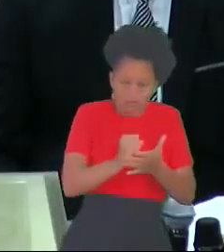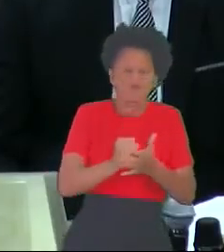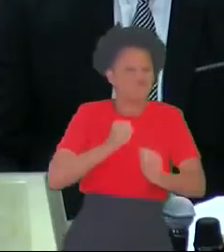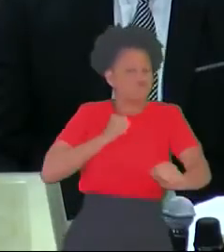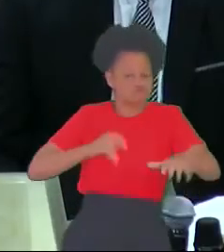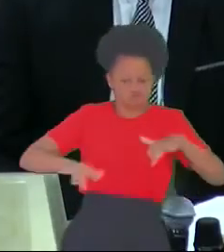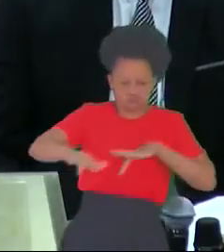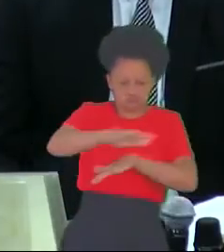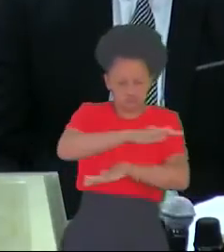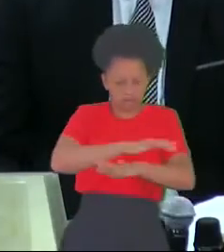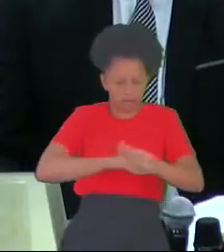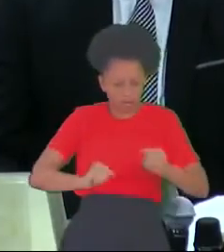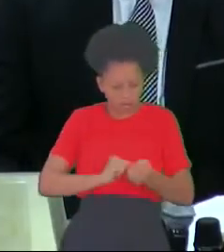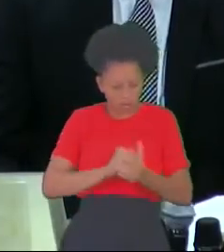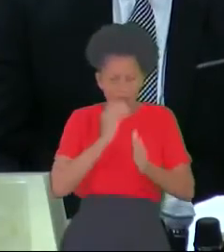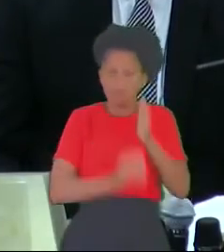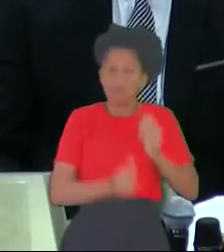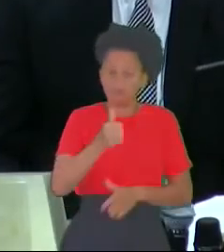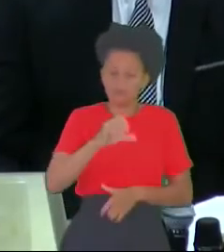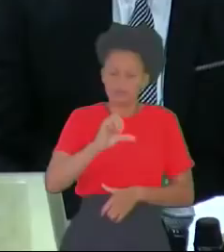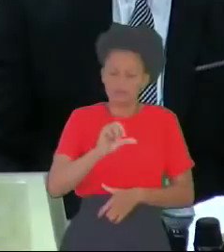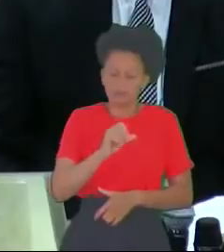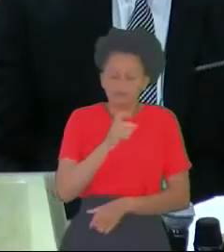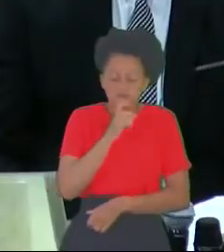um esfriamento.